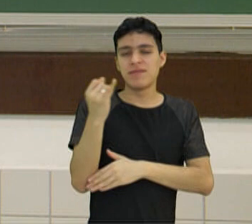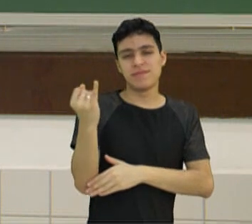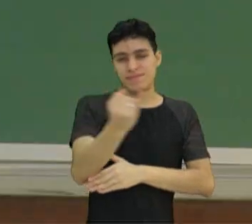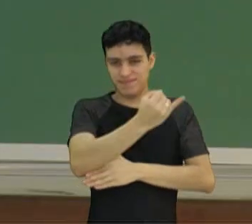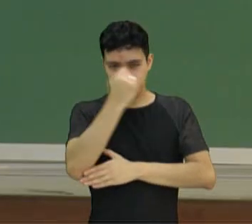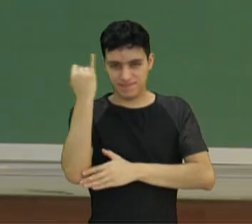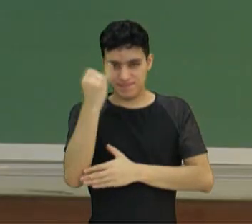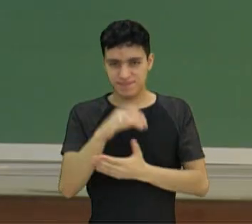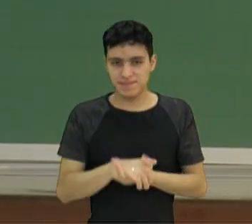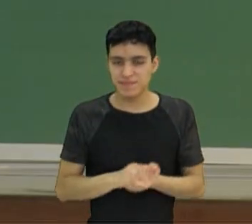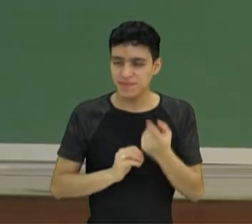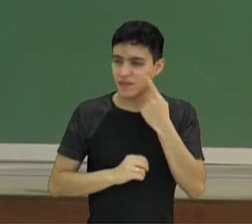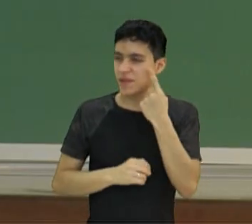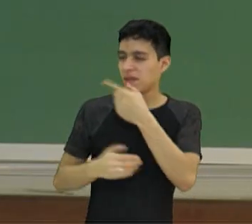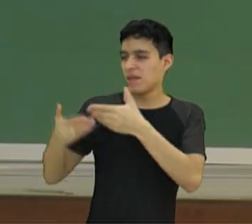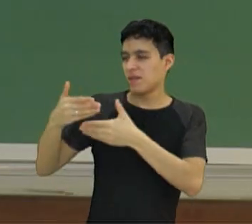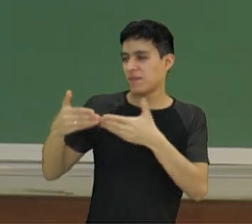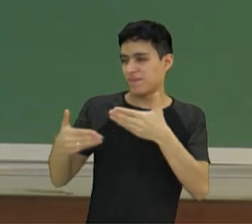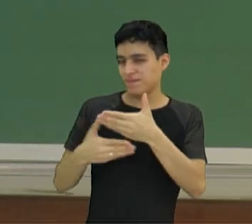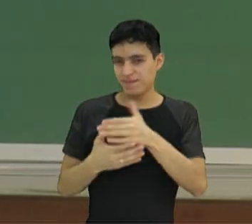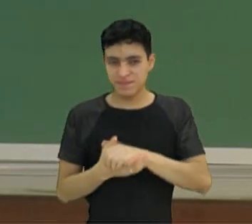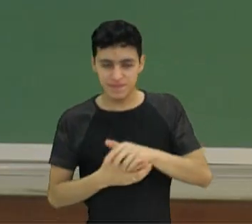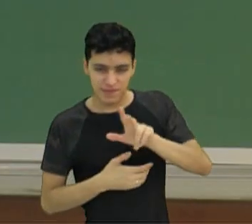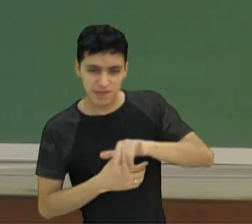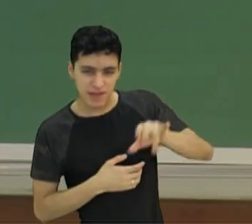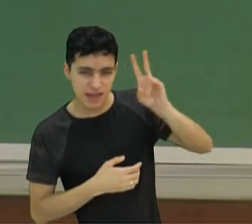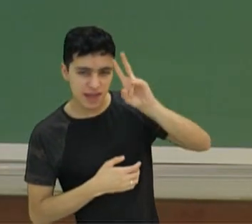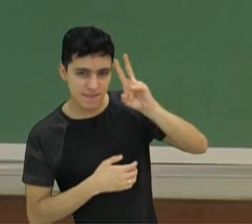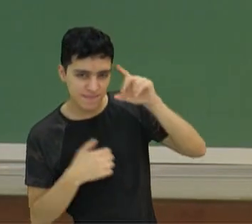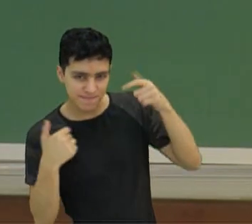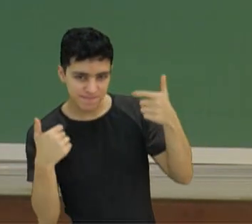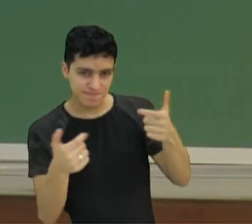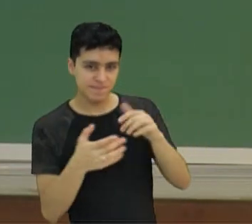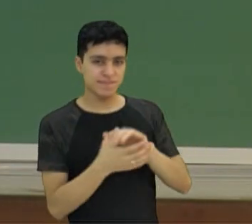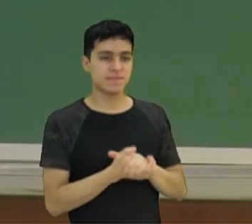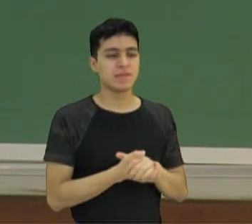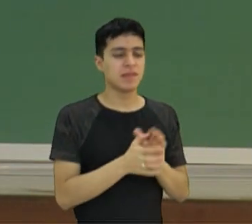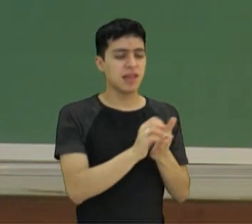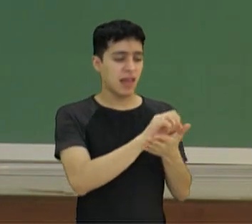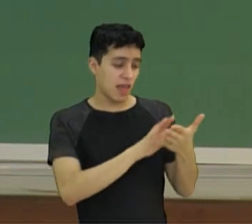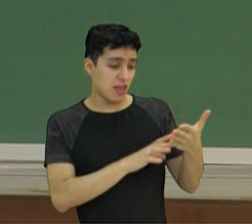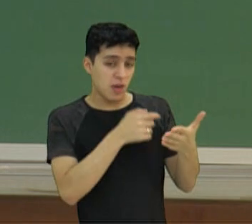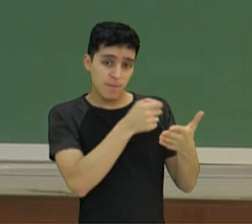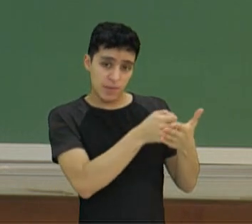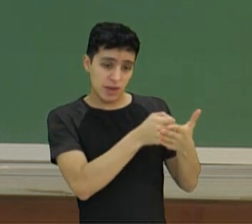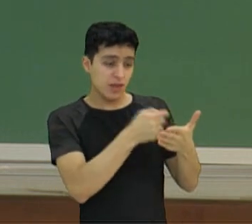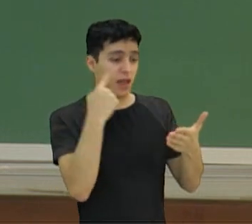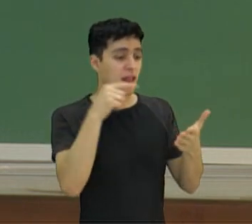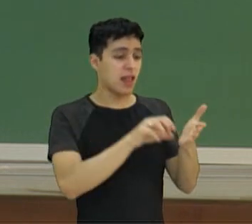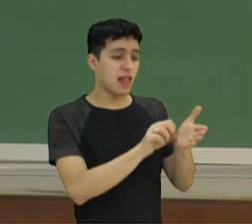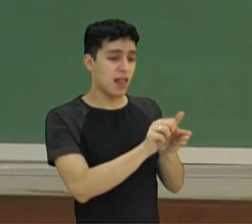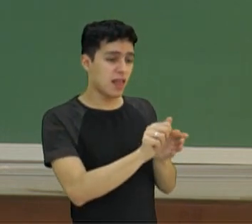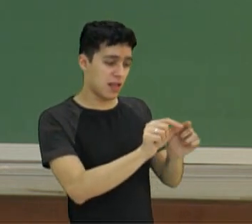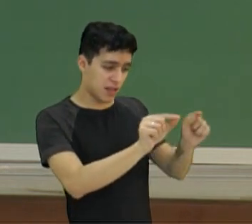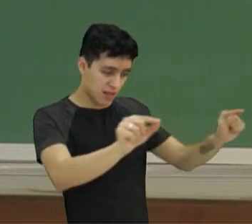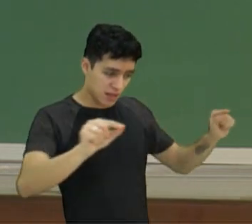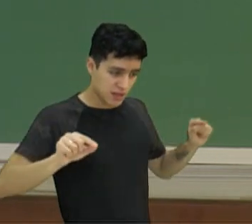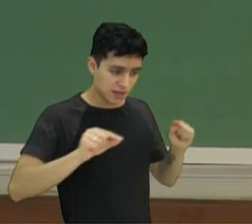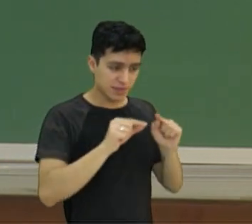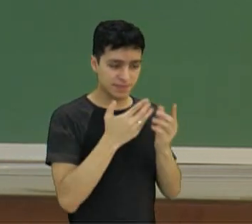aqui comigo, olha. Let's remember. Vamos lembrar. Atividade obrigatória no Classroom. Então não esqueça da importância de